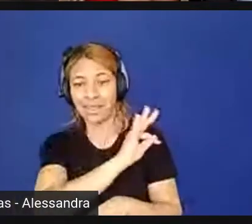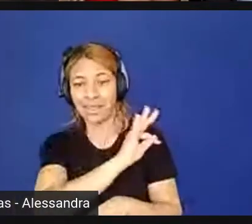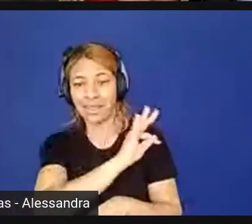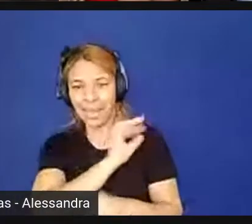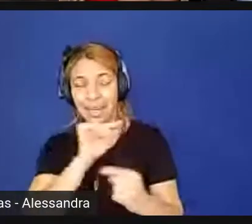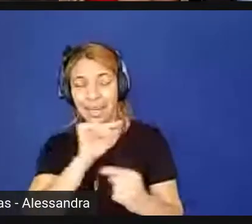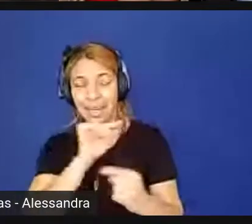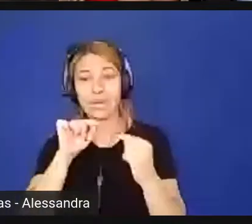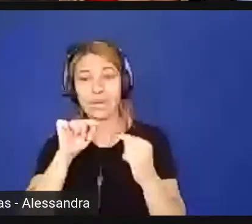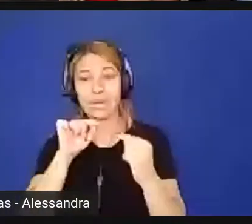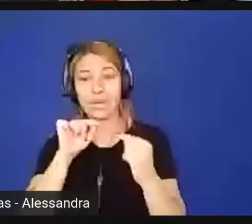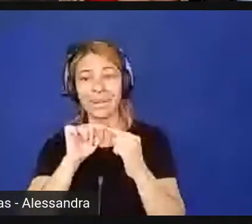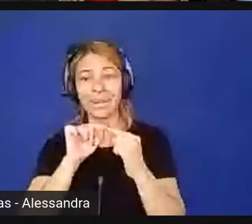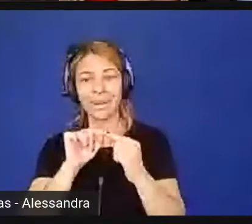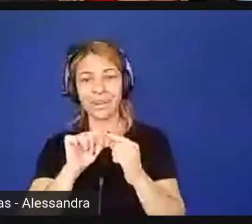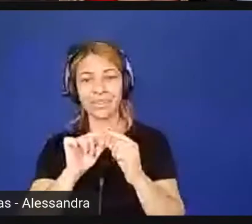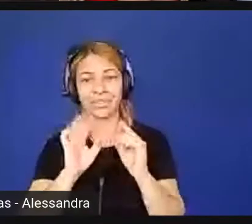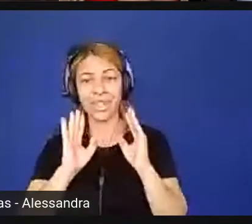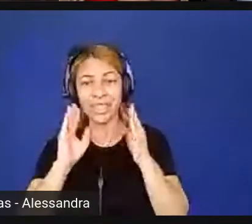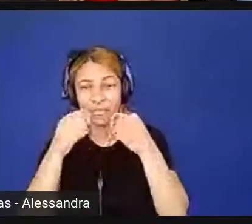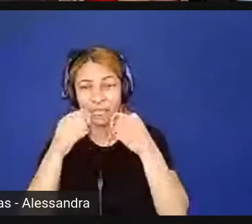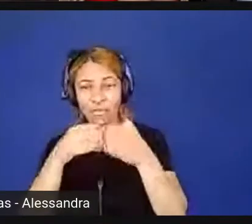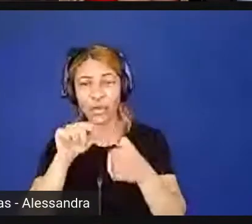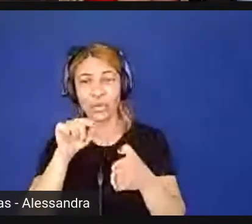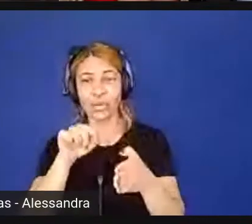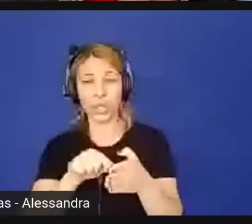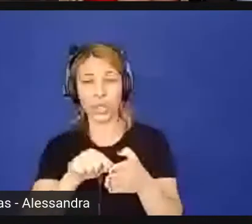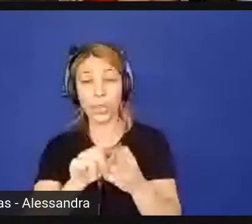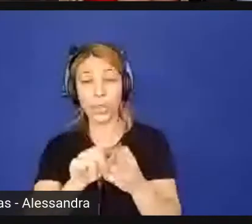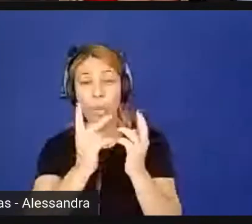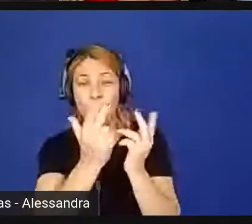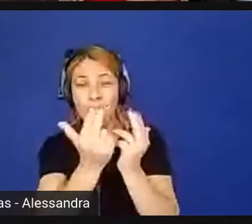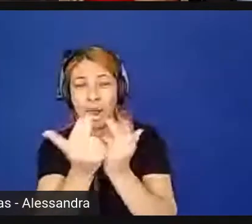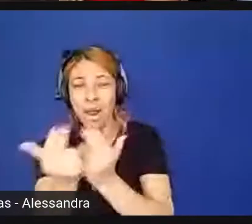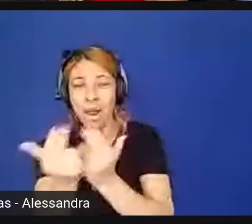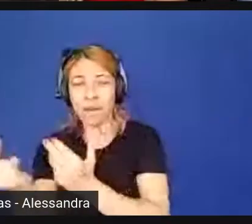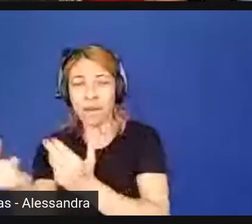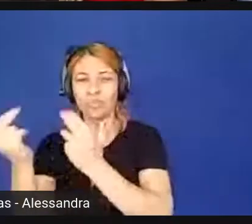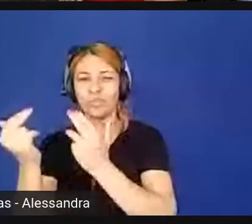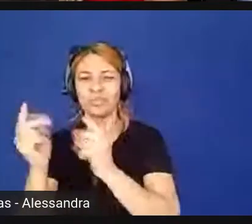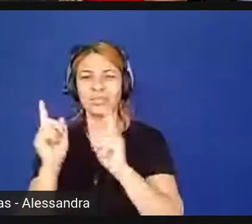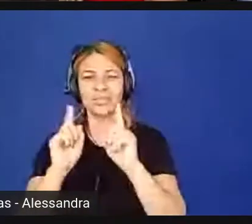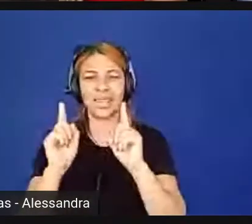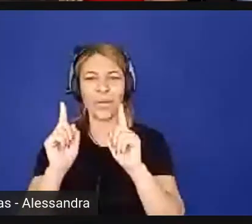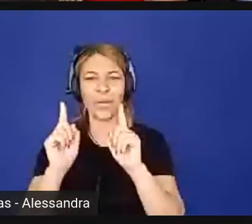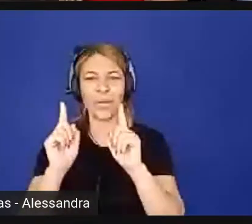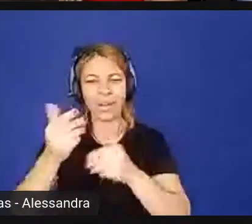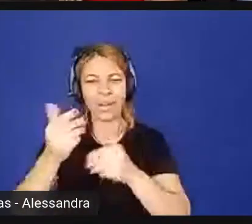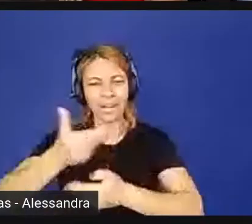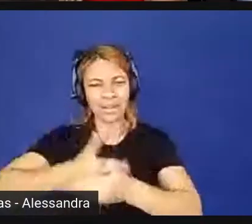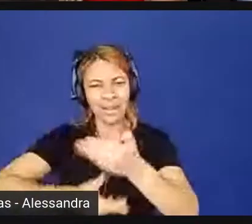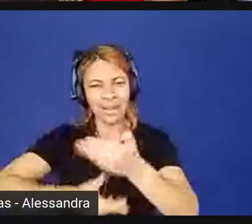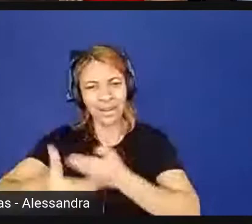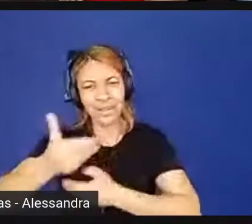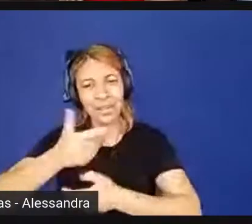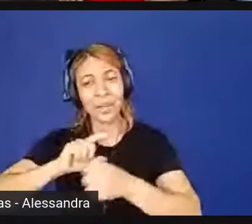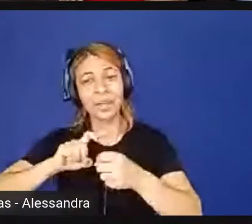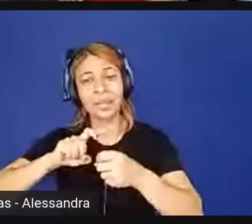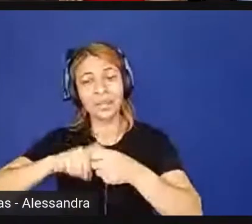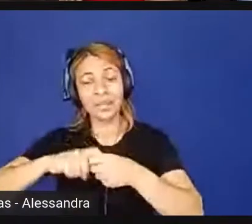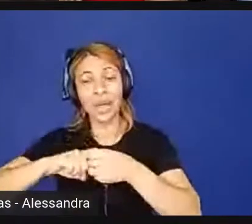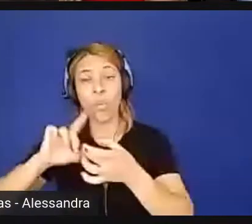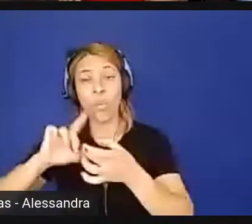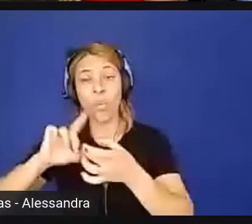a determinadas situações. E, por conceito, essas situações não são idênticas. cada relação, cada parceria vai ter um contexto, vai